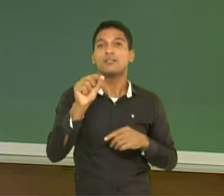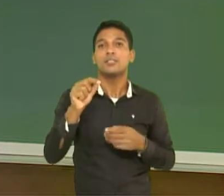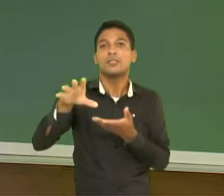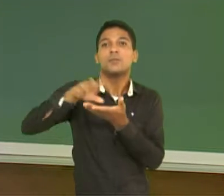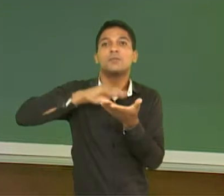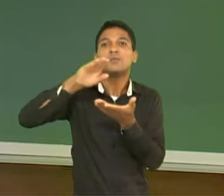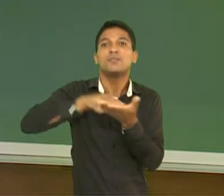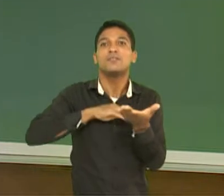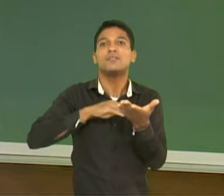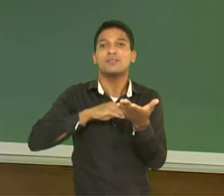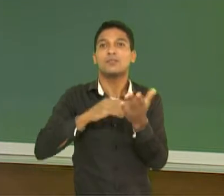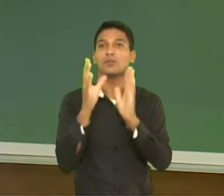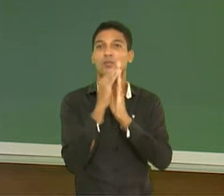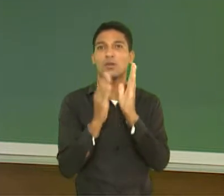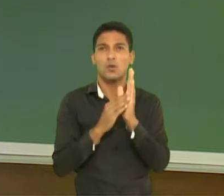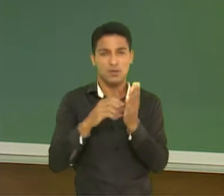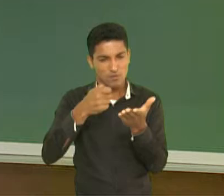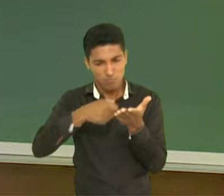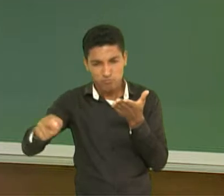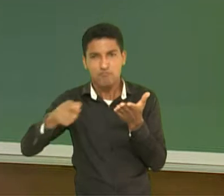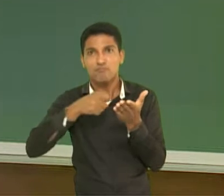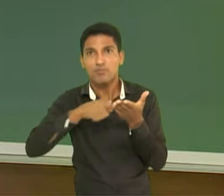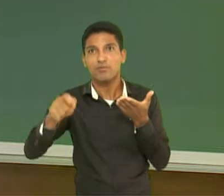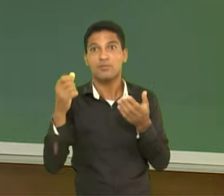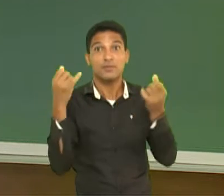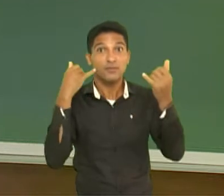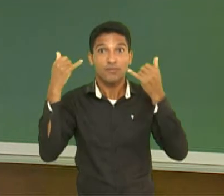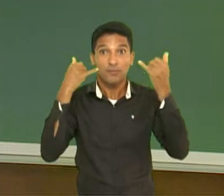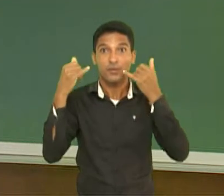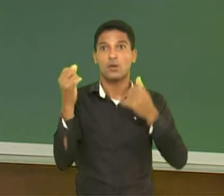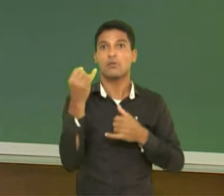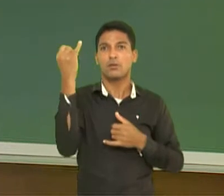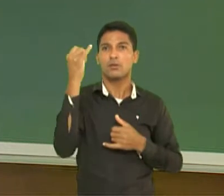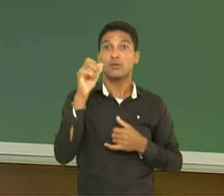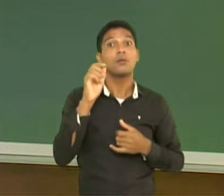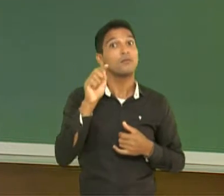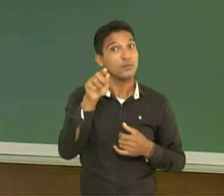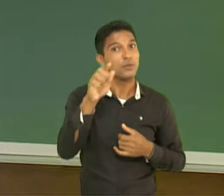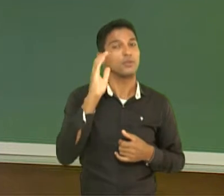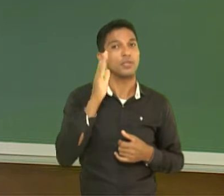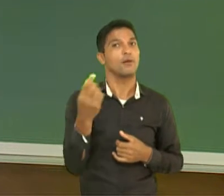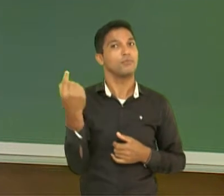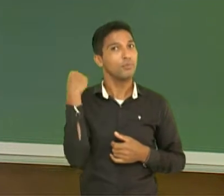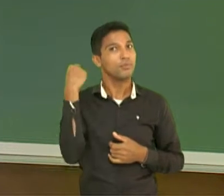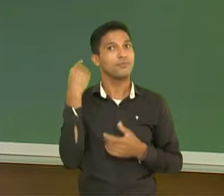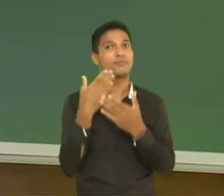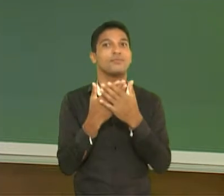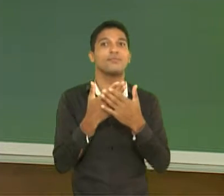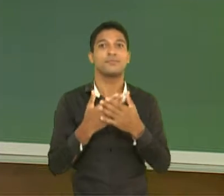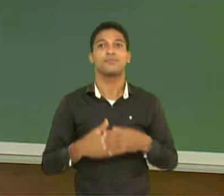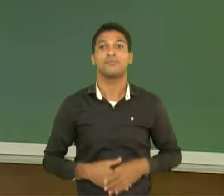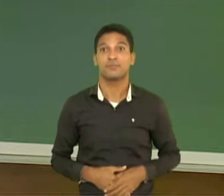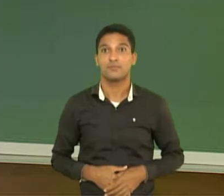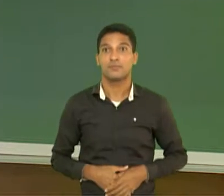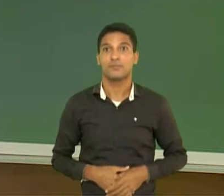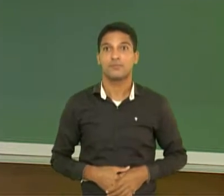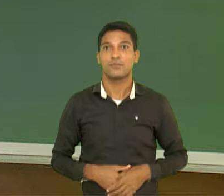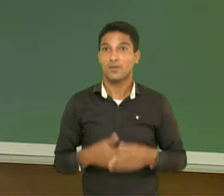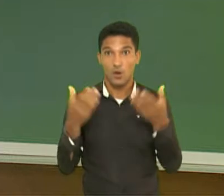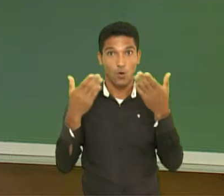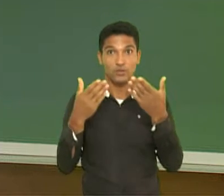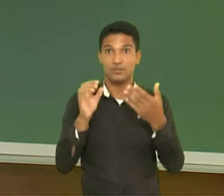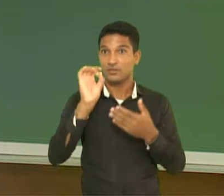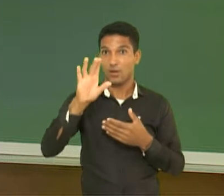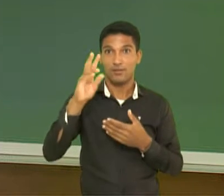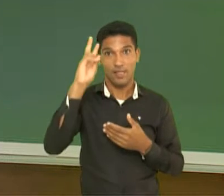hoje, grifar algumas informações importantes do que você já estudou, e hoje eu vou te relembrar de alguns